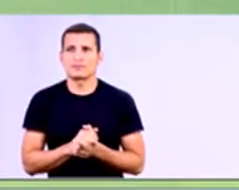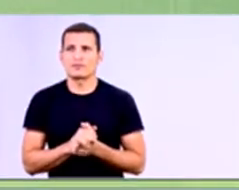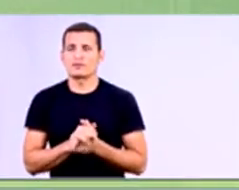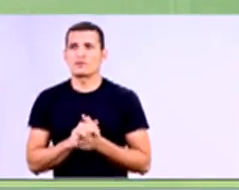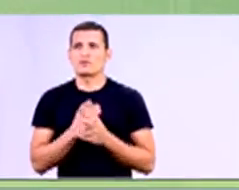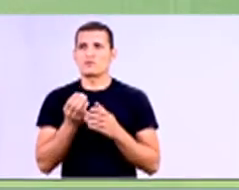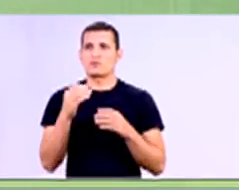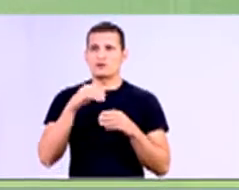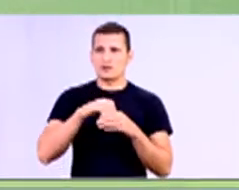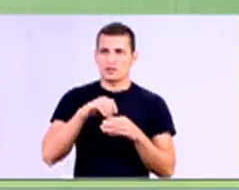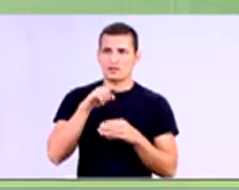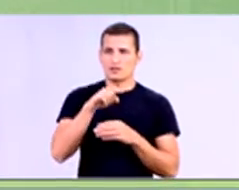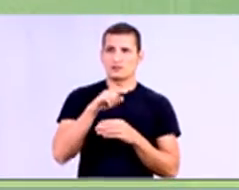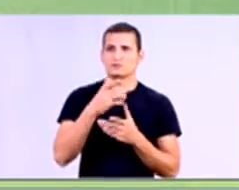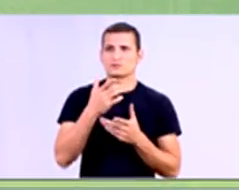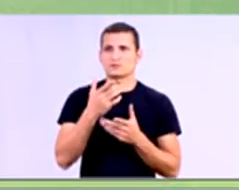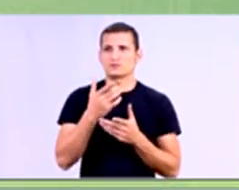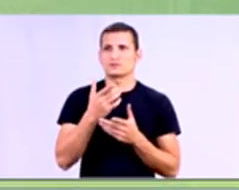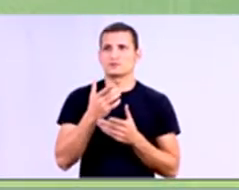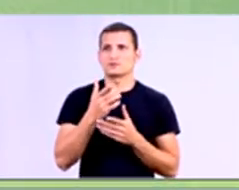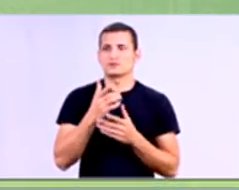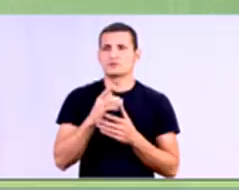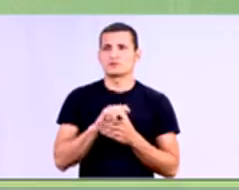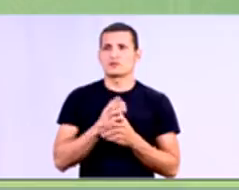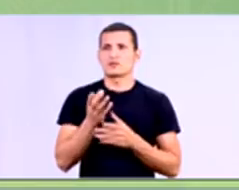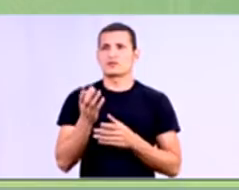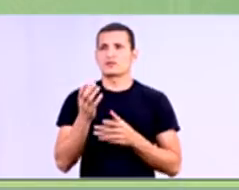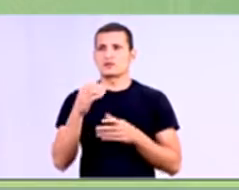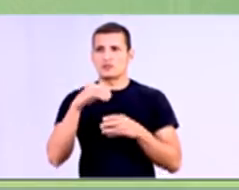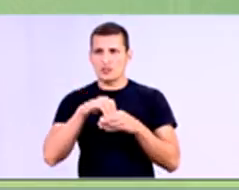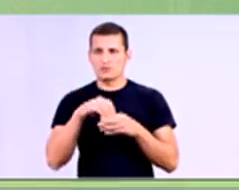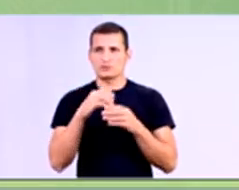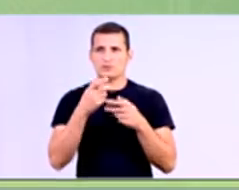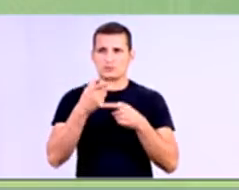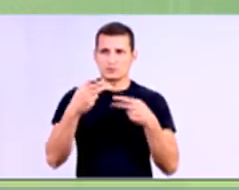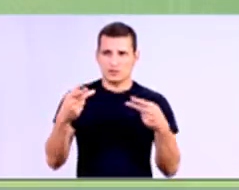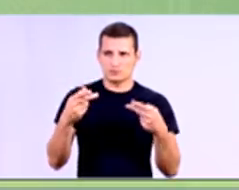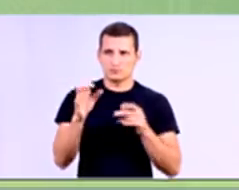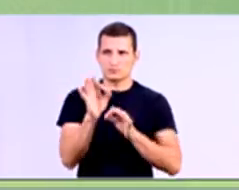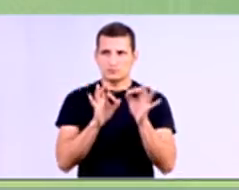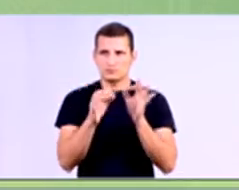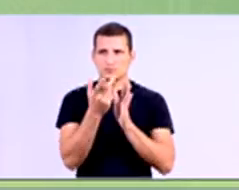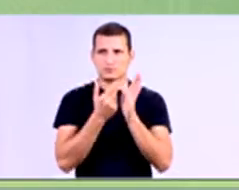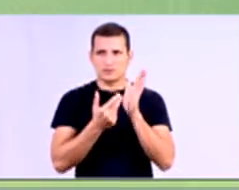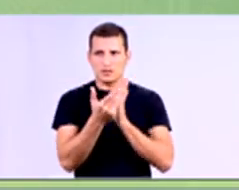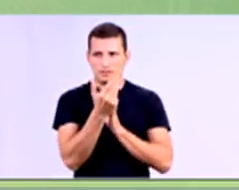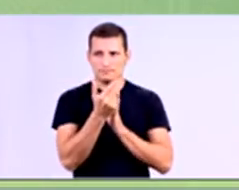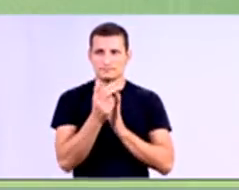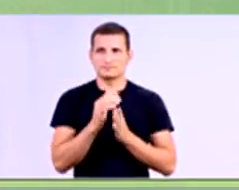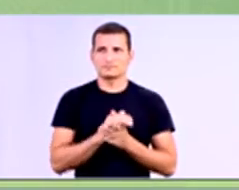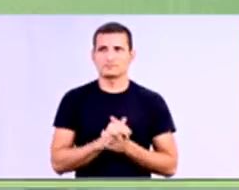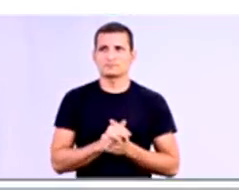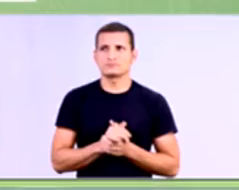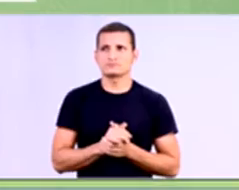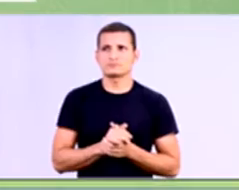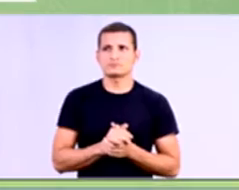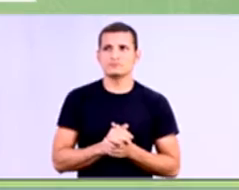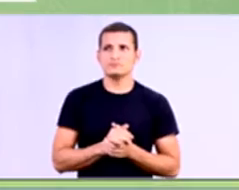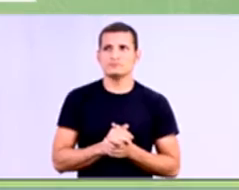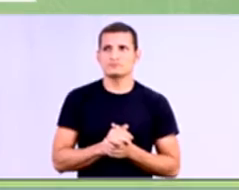essa suposição dentro dos meus objetos para montar um diagrama? Vamos para o exemplo.